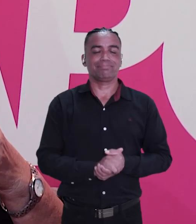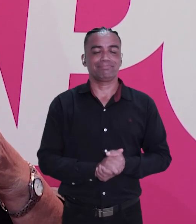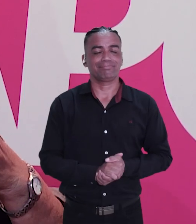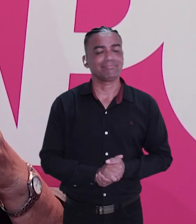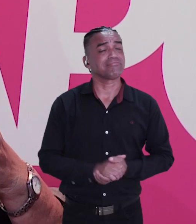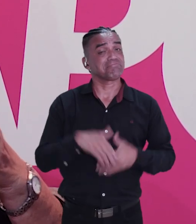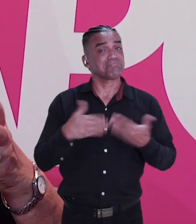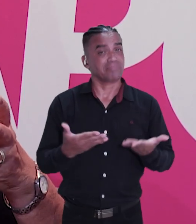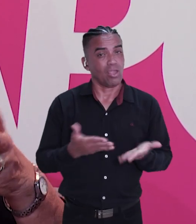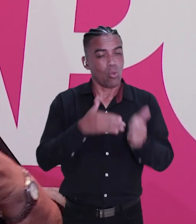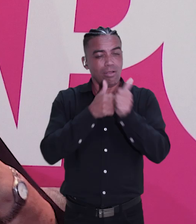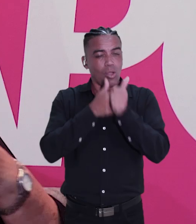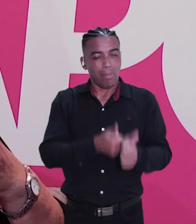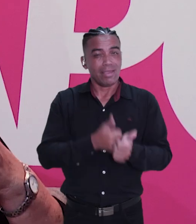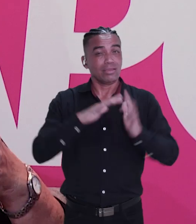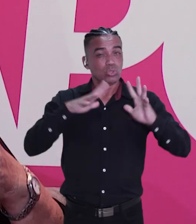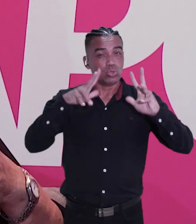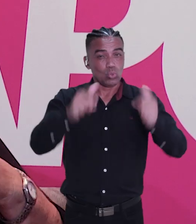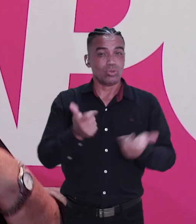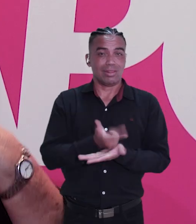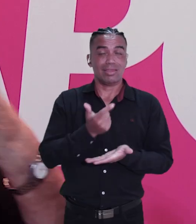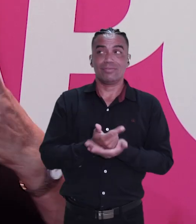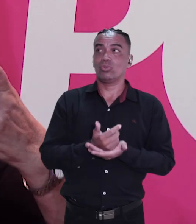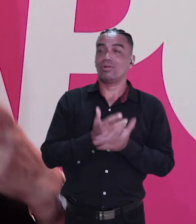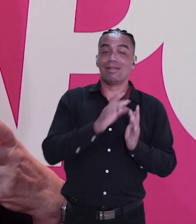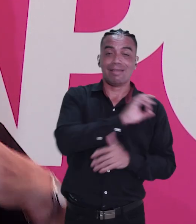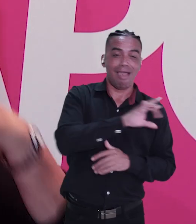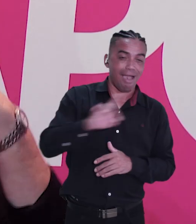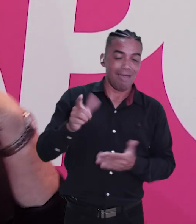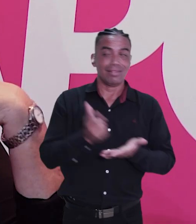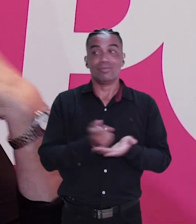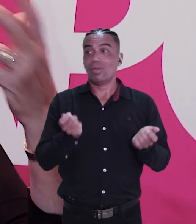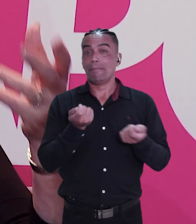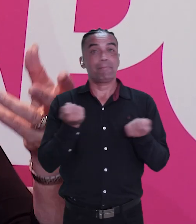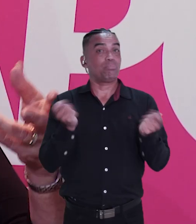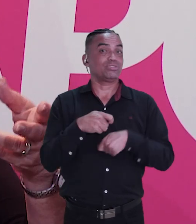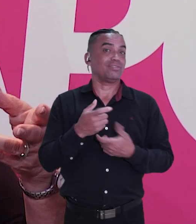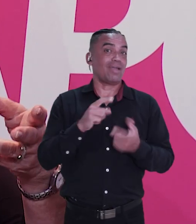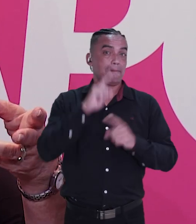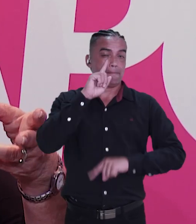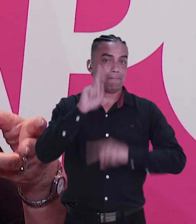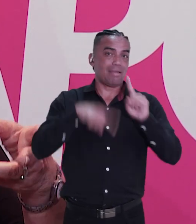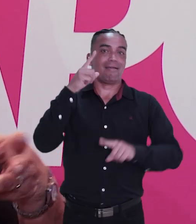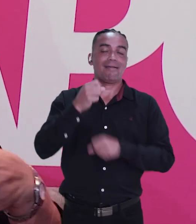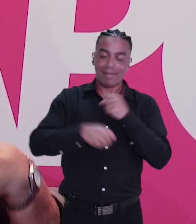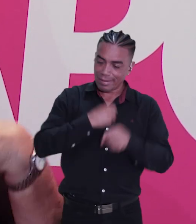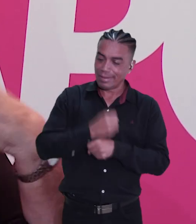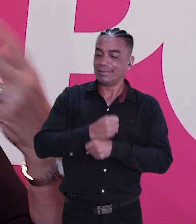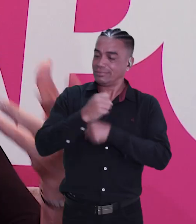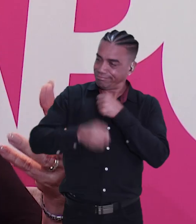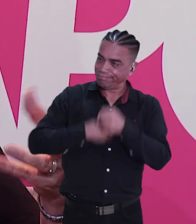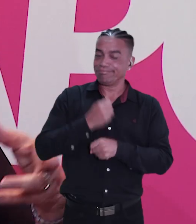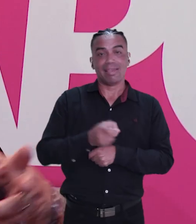E desde então acompanhei todos os livros. Mas a cada livro que passa eu penso assim, não é possível que ele vá se superar. Os anos